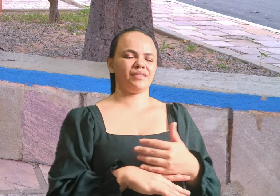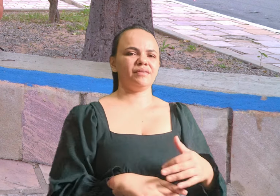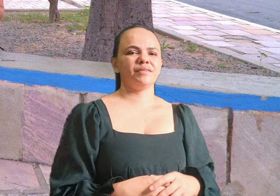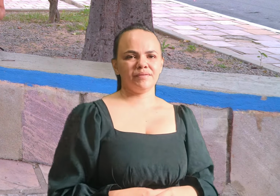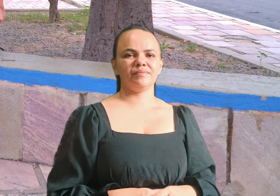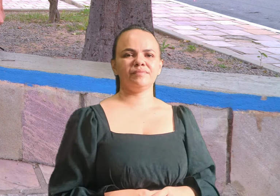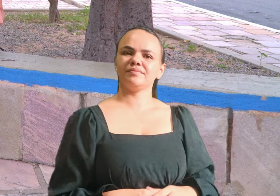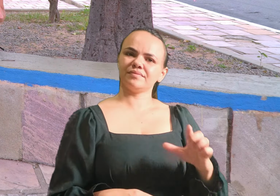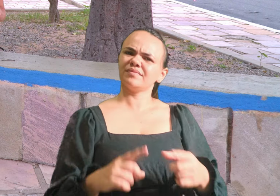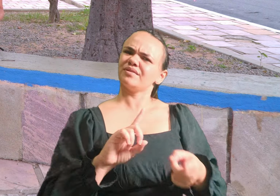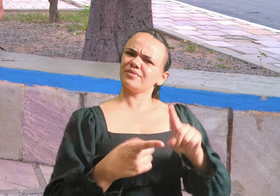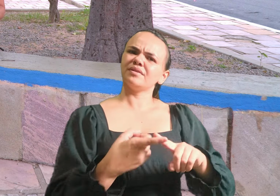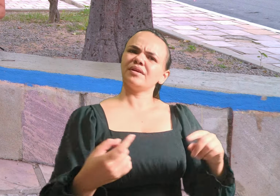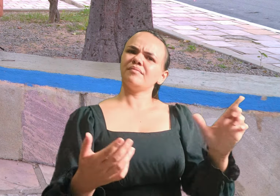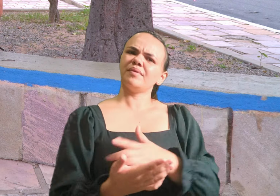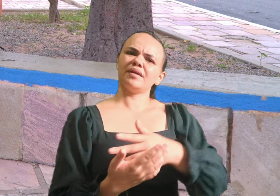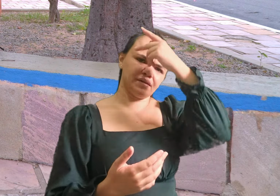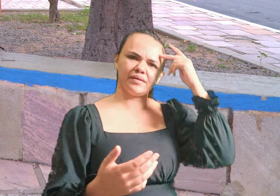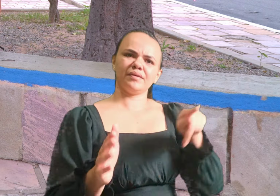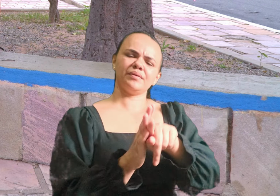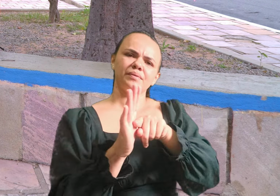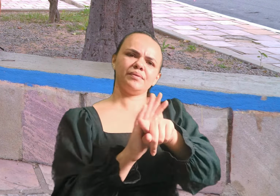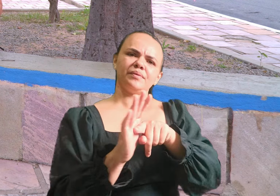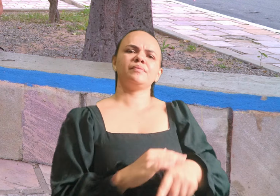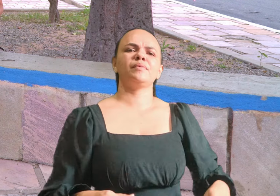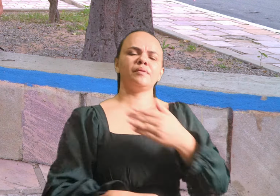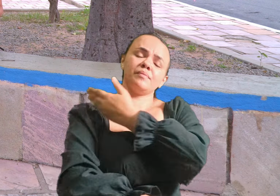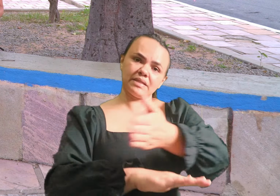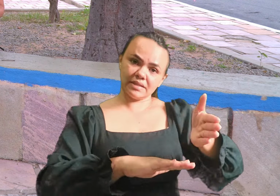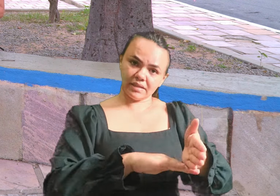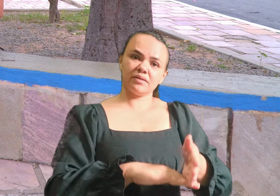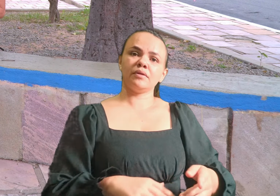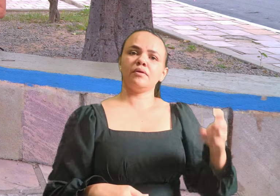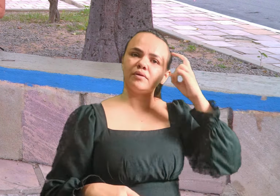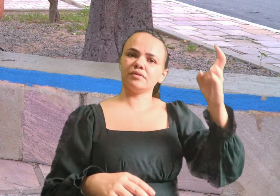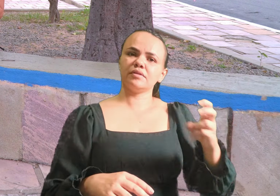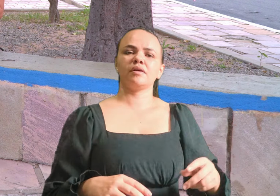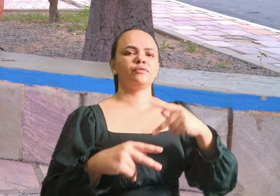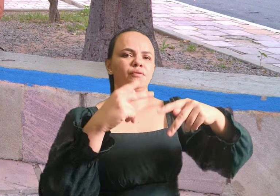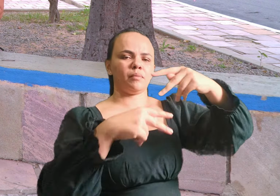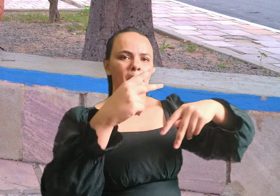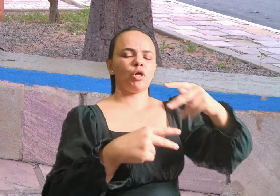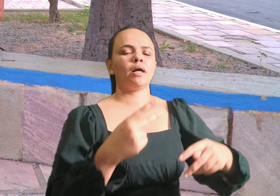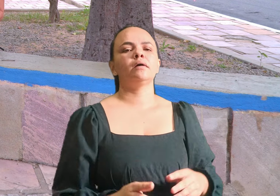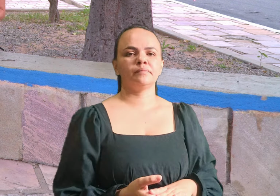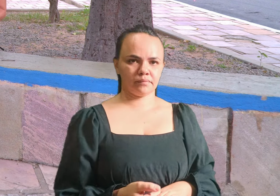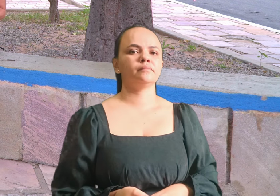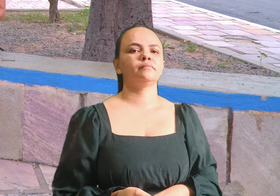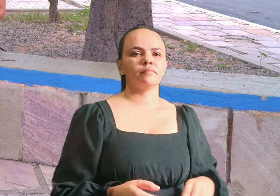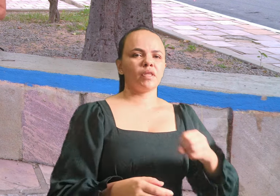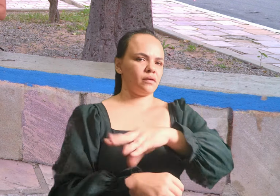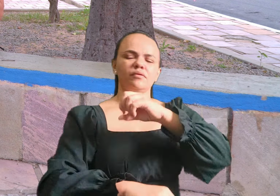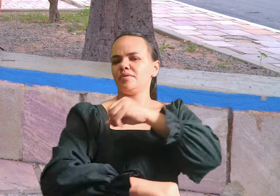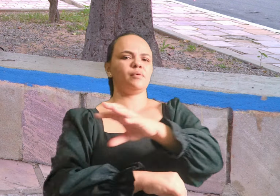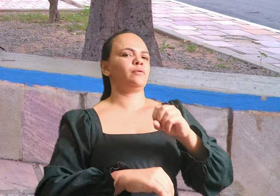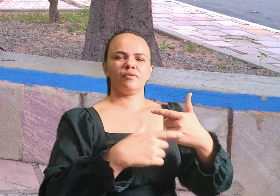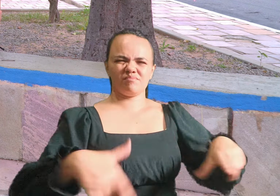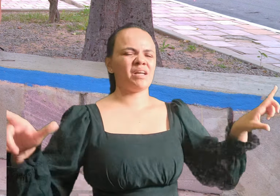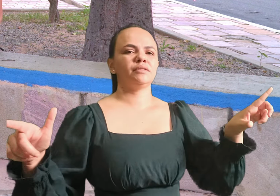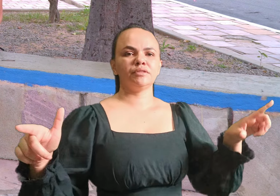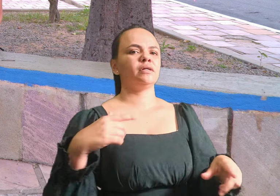muitos pesquisadores pesquisadores da cultura popular que contribui bastante para que as